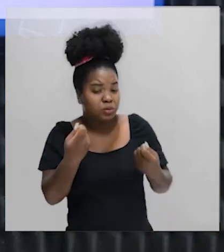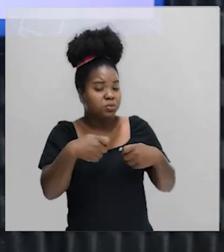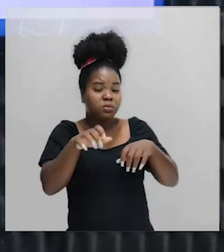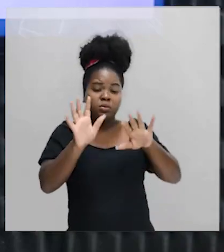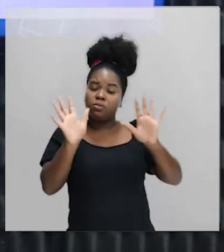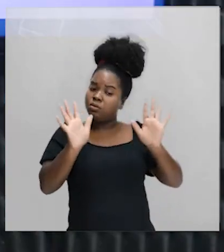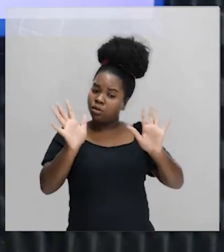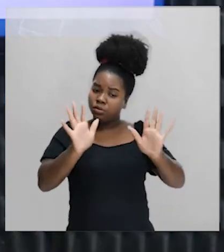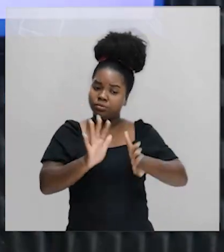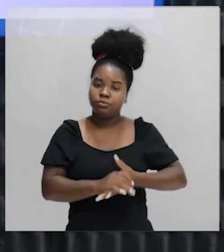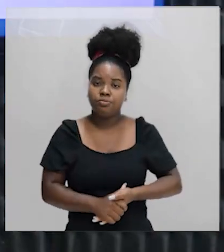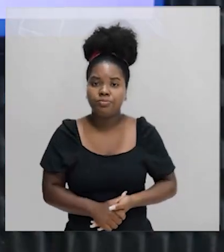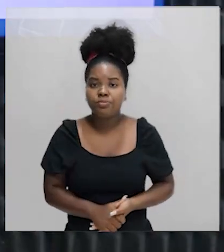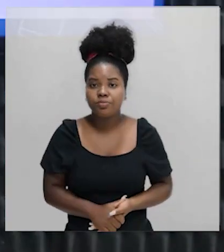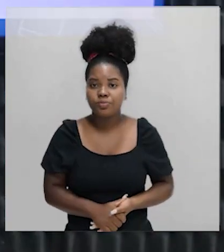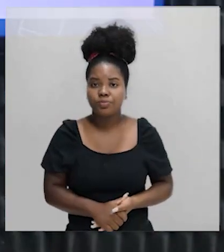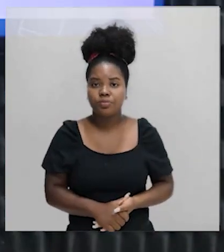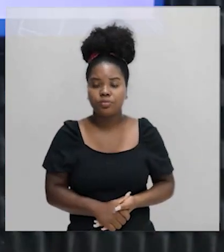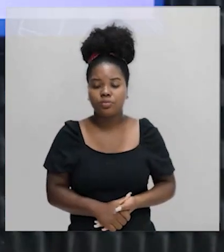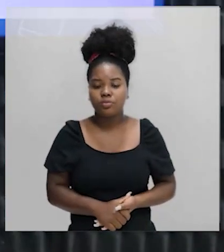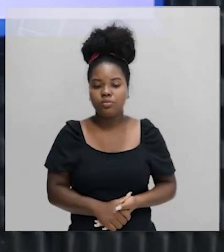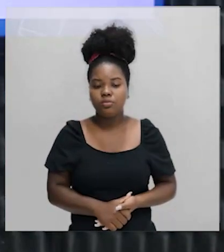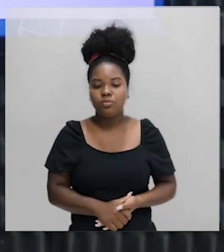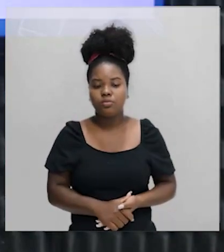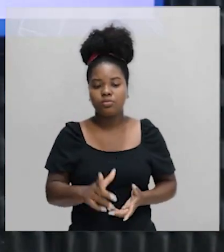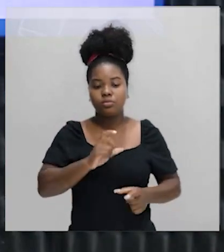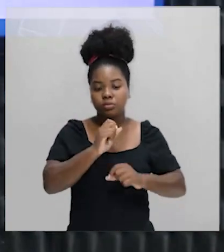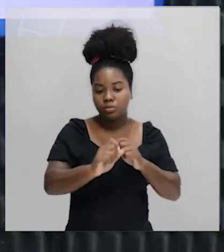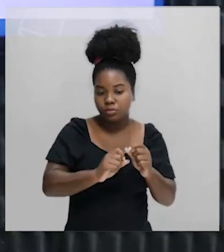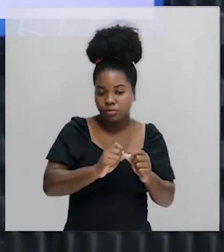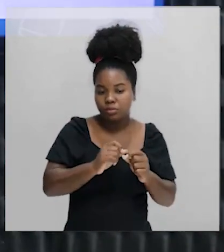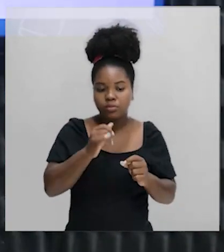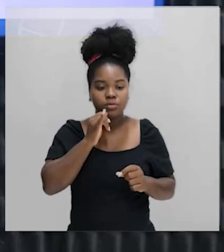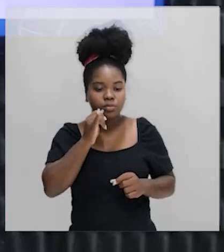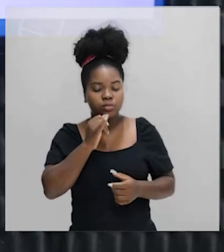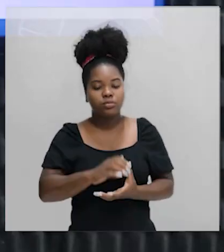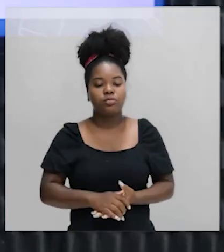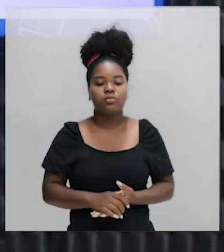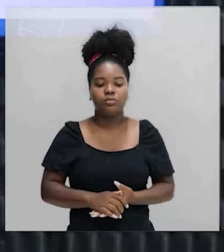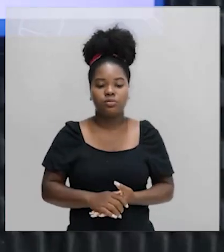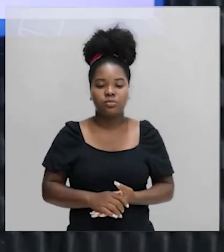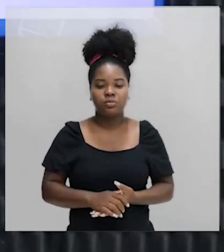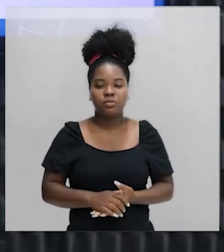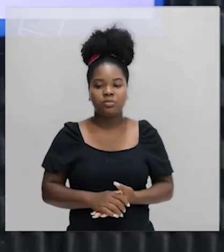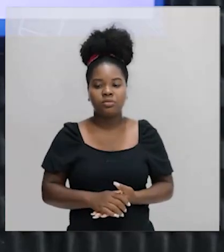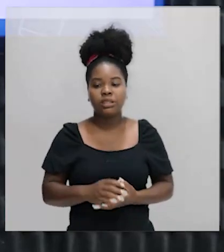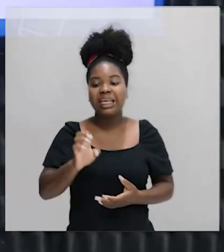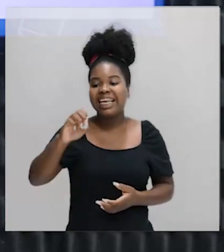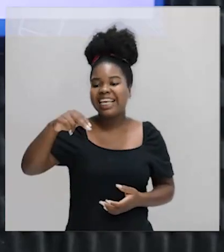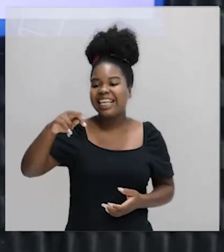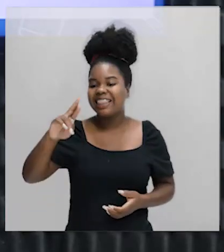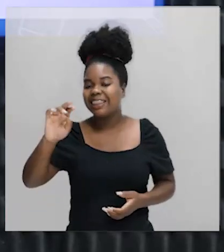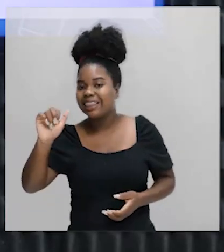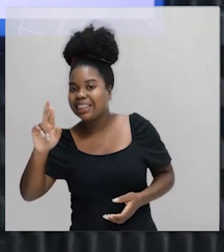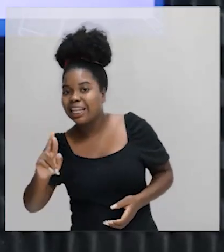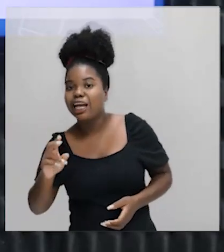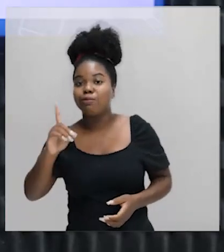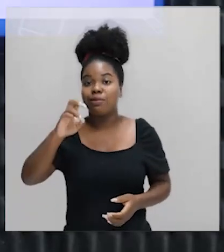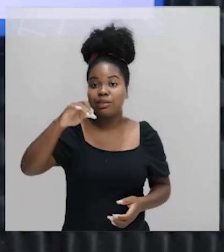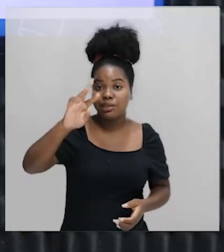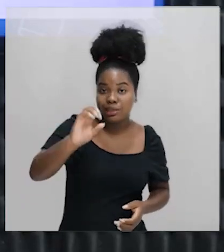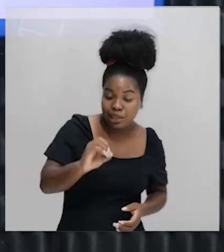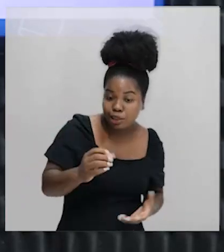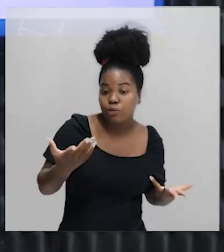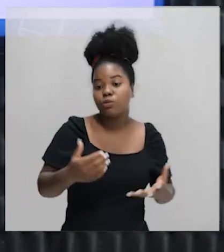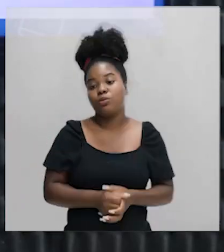o pleonasmo vicioso. Quando eu digo pleonasmo vicioso, por exemplo, entrar para dentro, sair para fora, descer